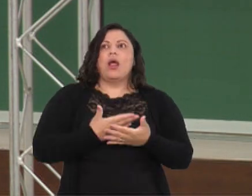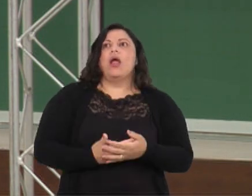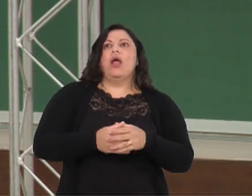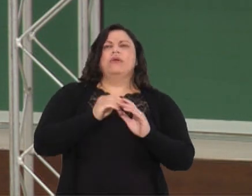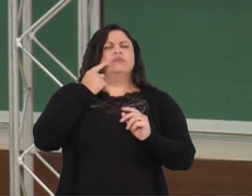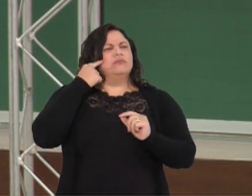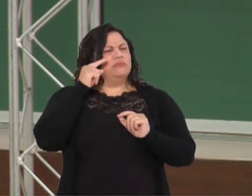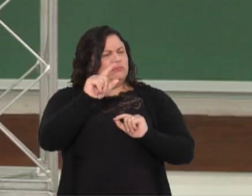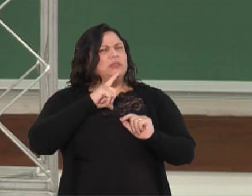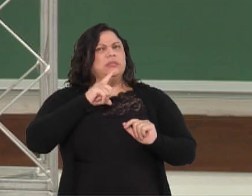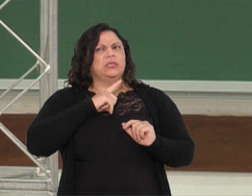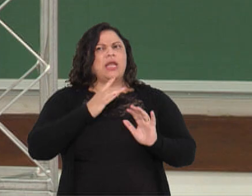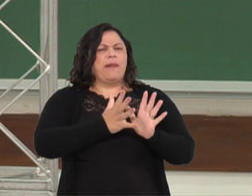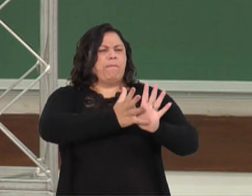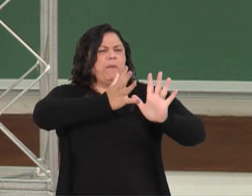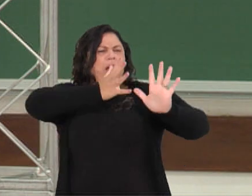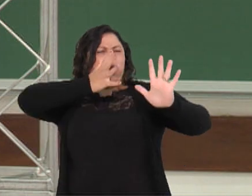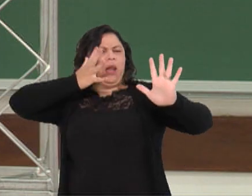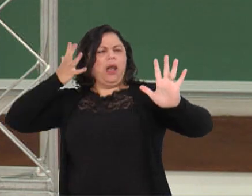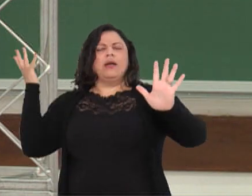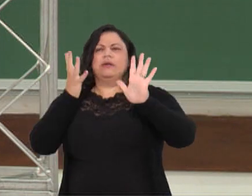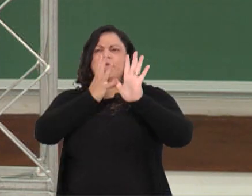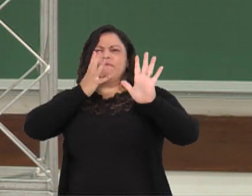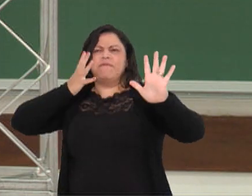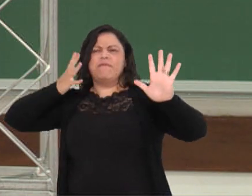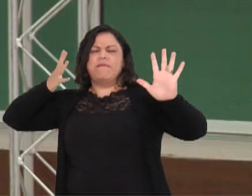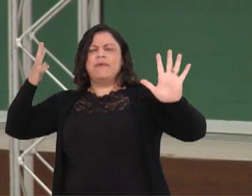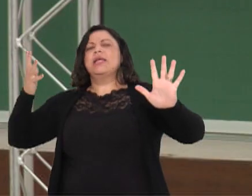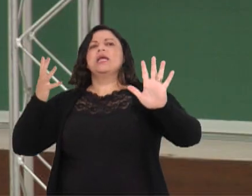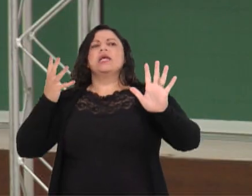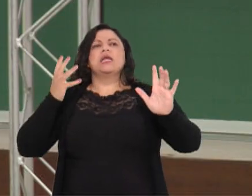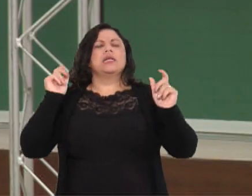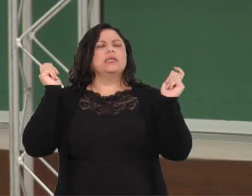filas dobrando o quarteirão